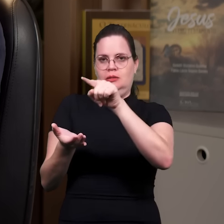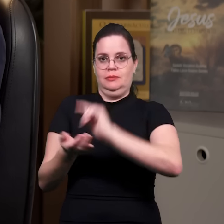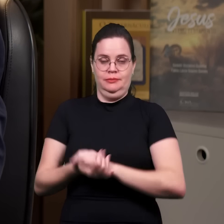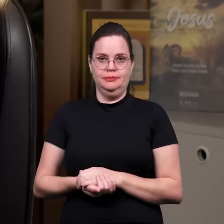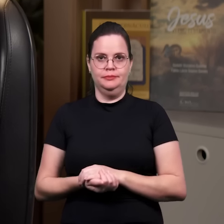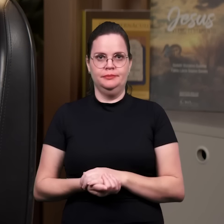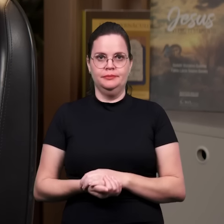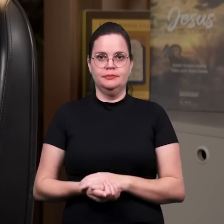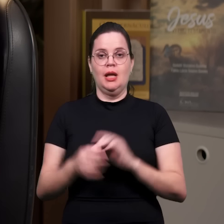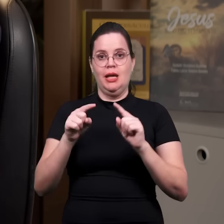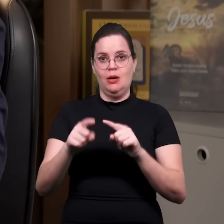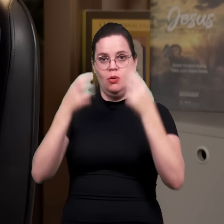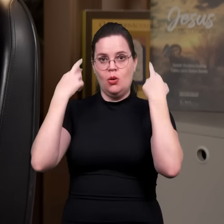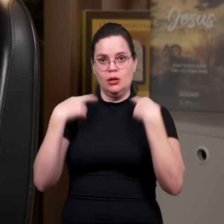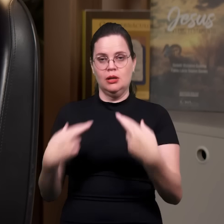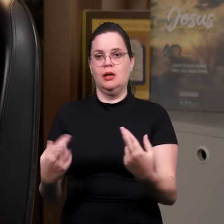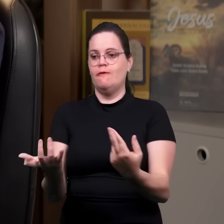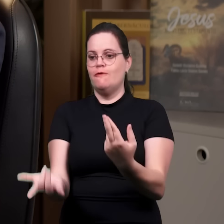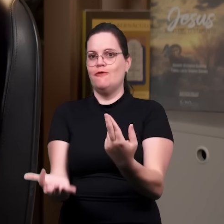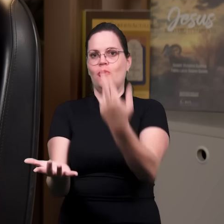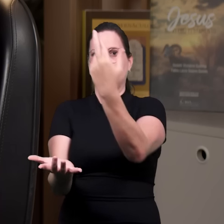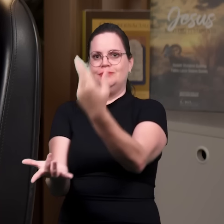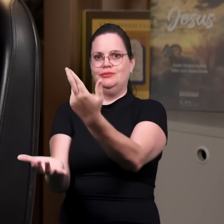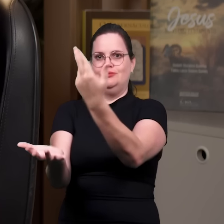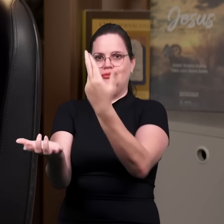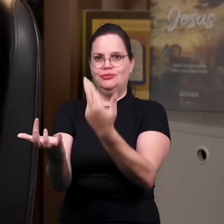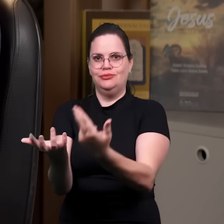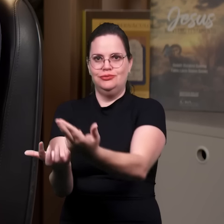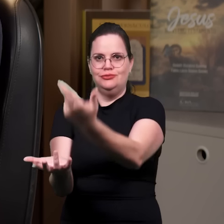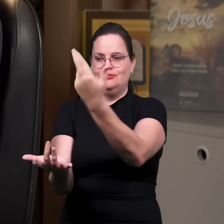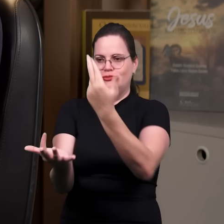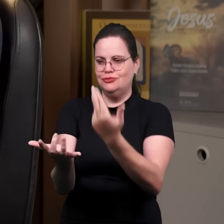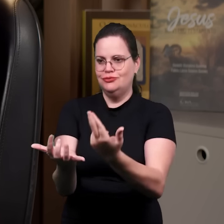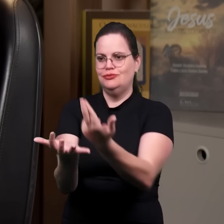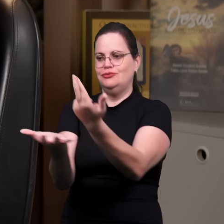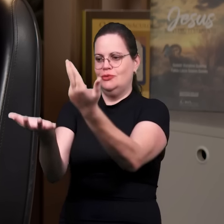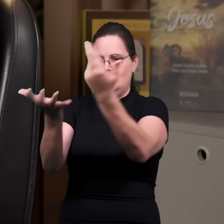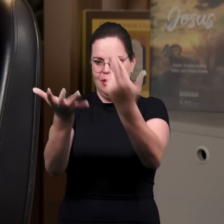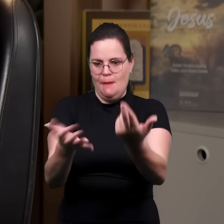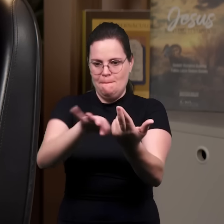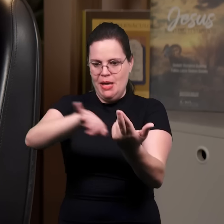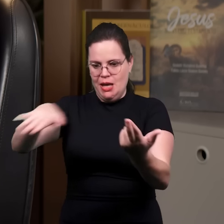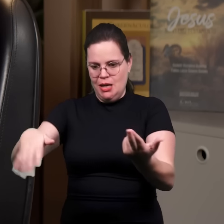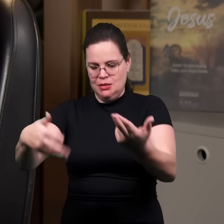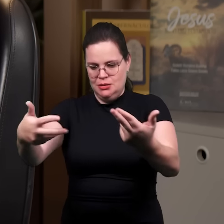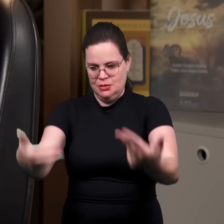ali, que era o centro da atenção daquela orientação do Senhor, profeticamente, João falou